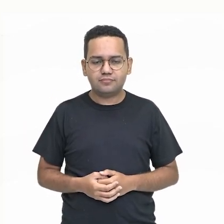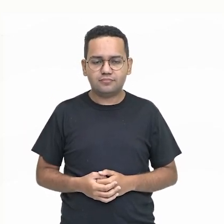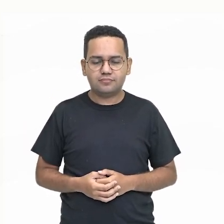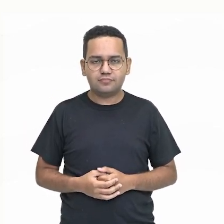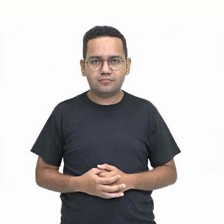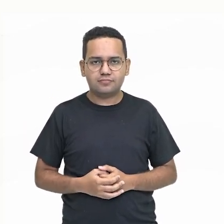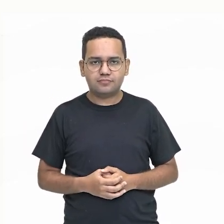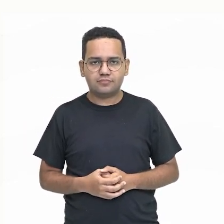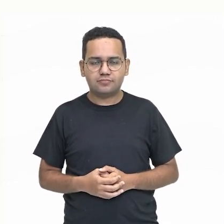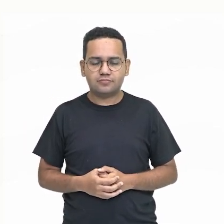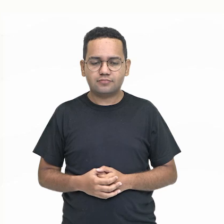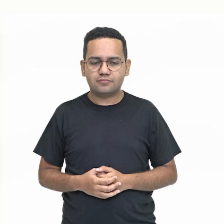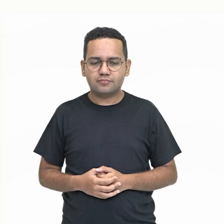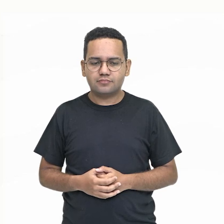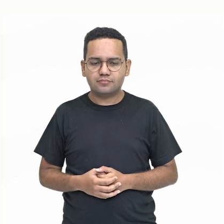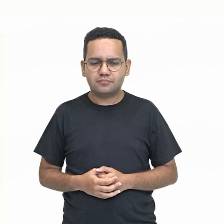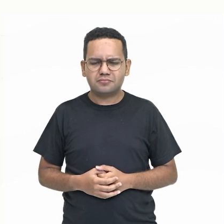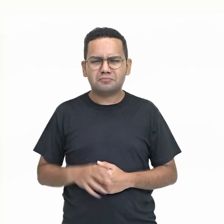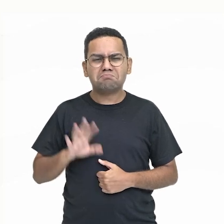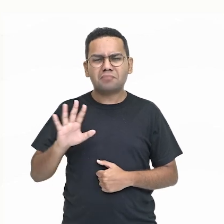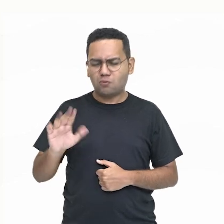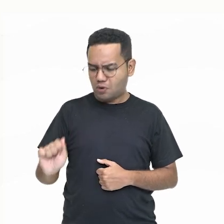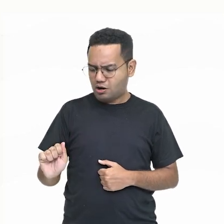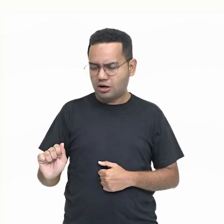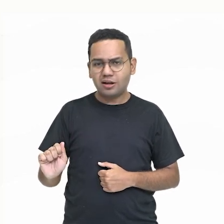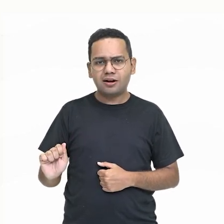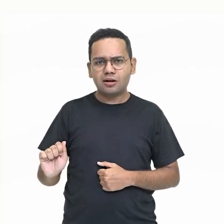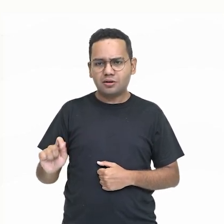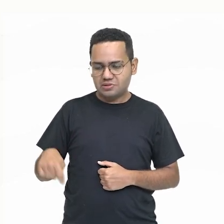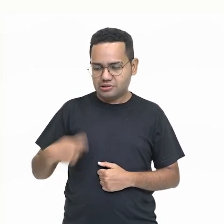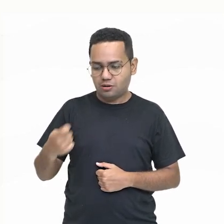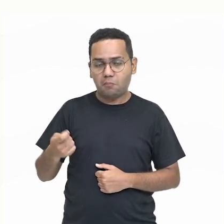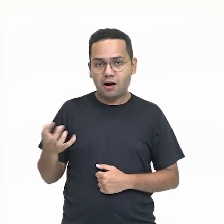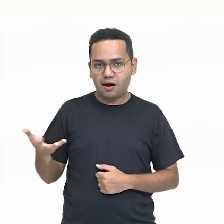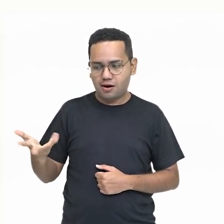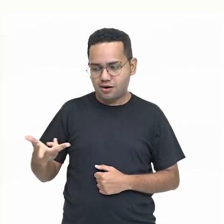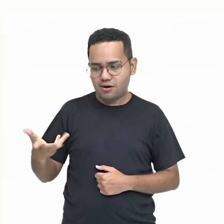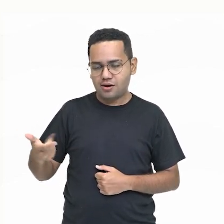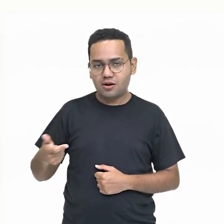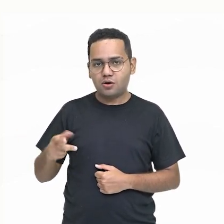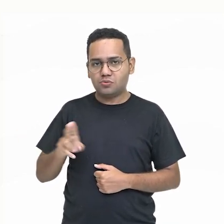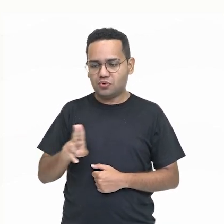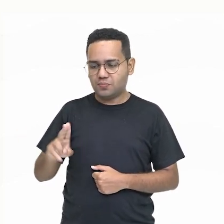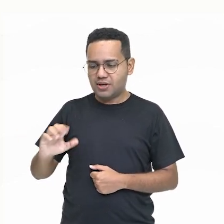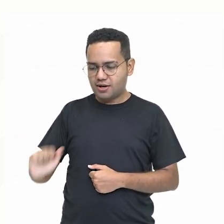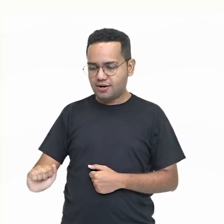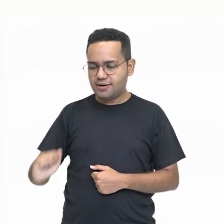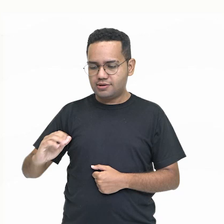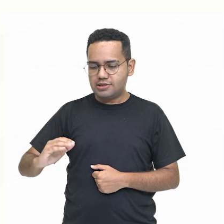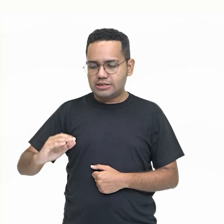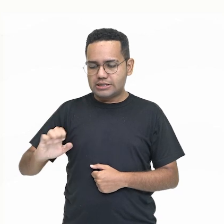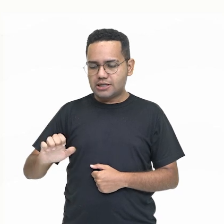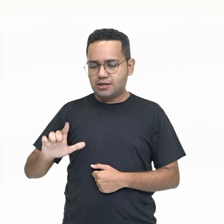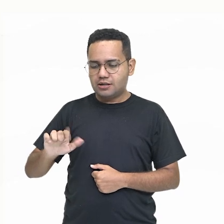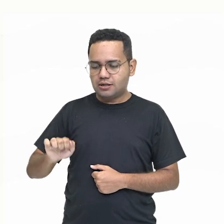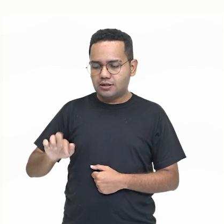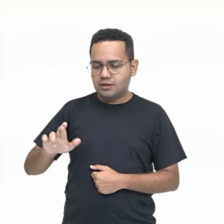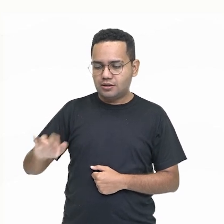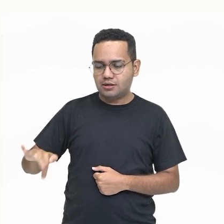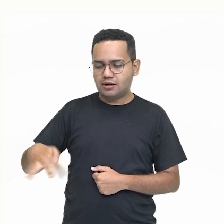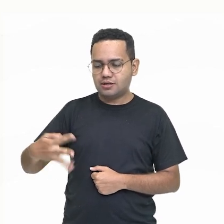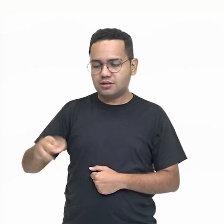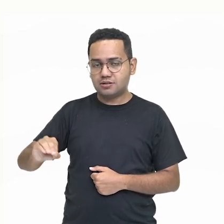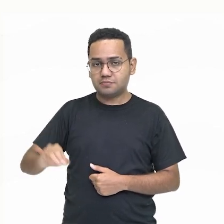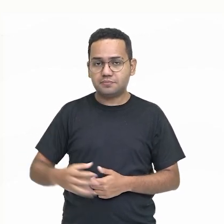um detalhe, quem é a aceleração? Toda vez que eu falar em aceleração, eu